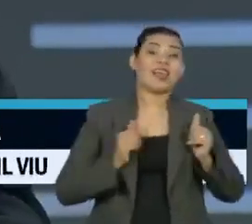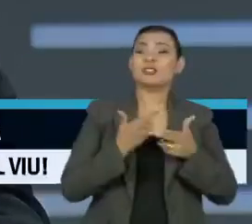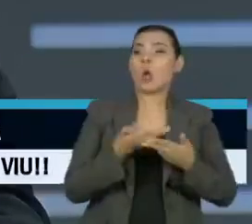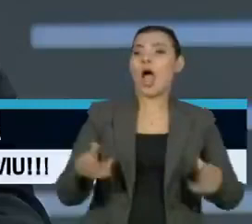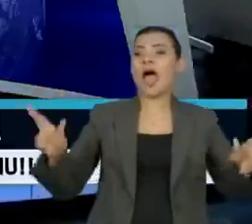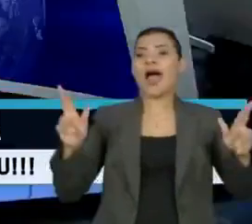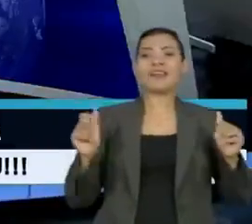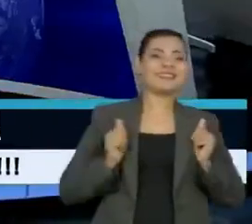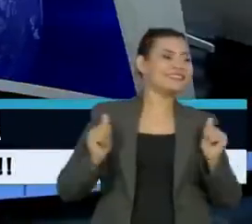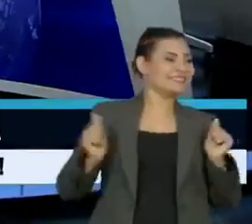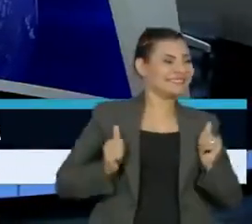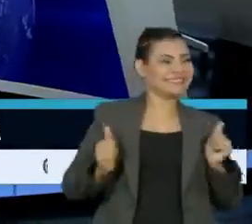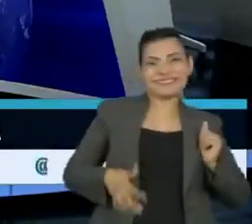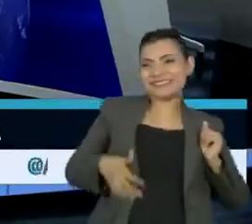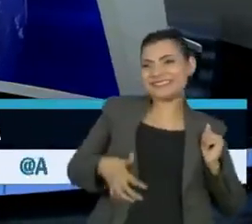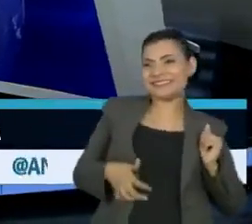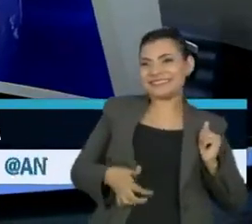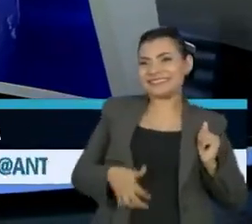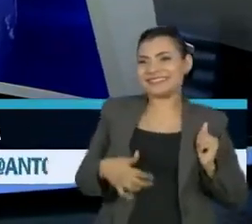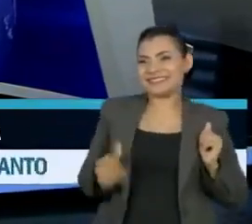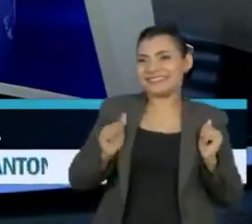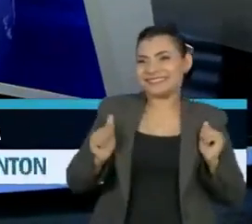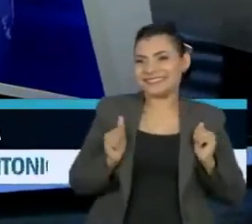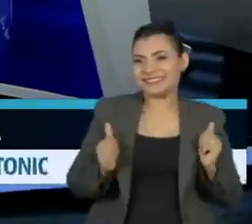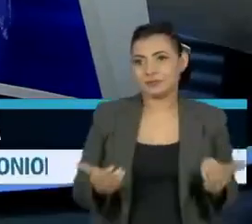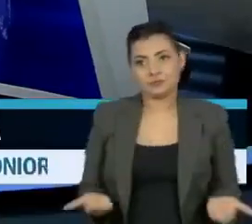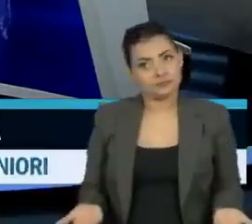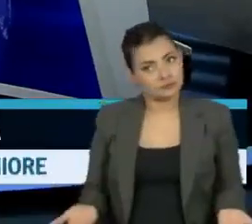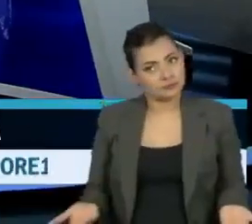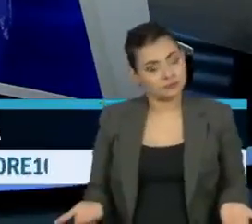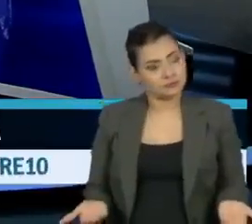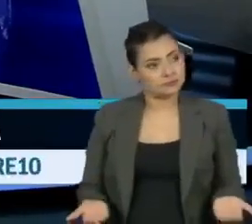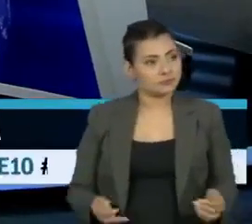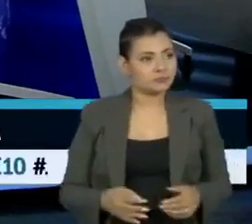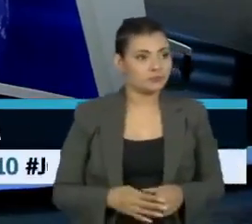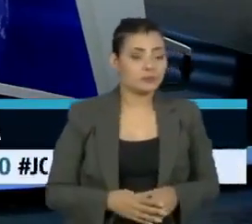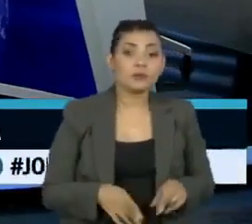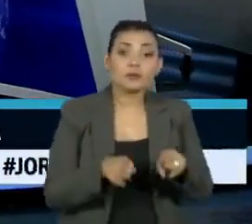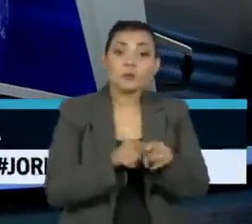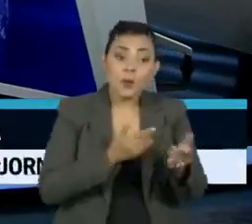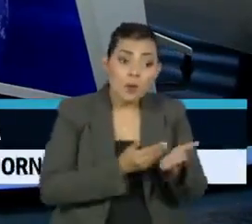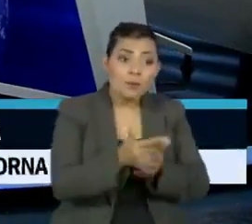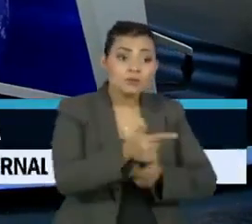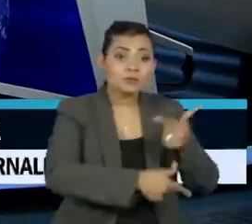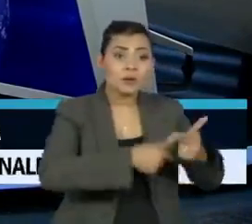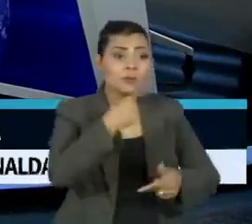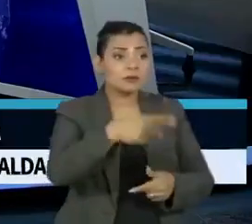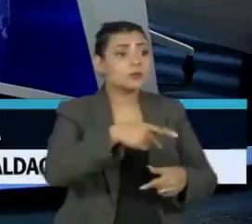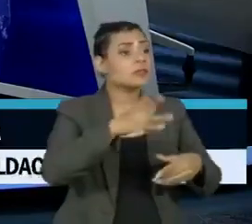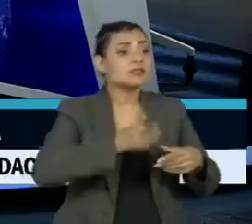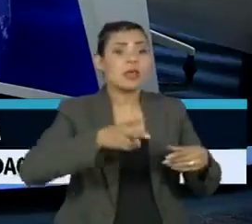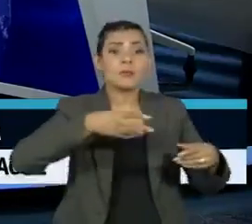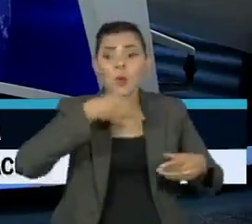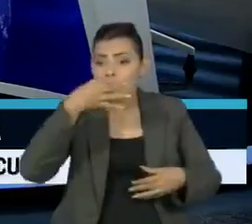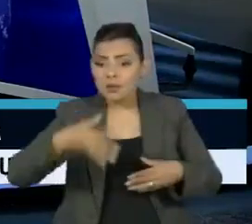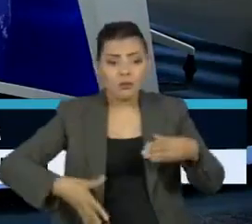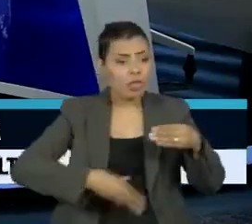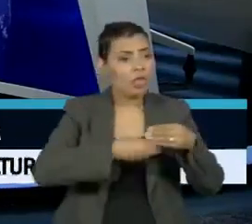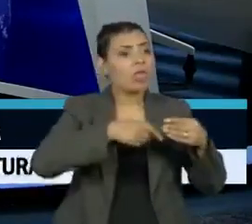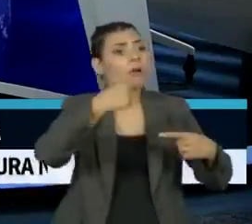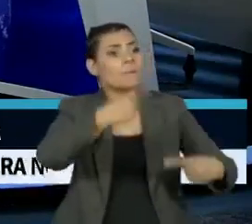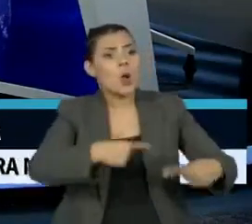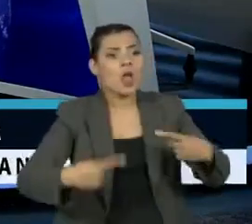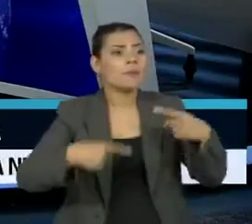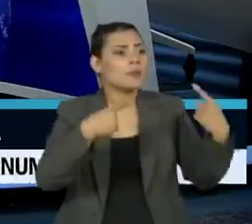comer um churrasco agora o presidente desde o início Presidente bolsonaro desde o início de seu mandato ele tem esse hábito de emendar declarações